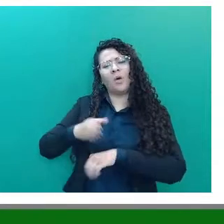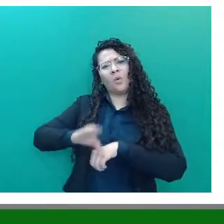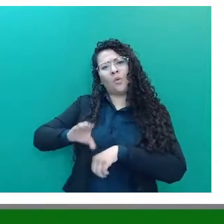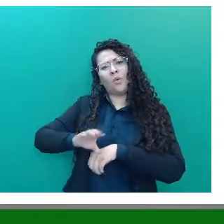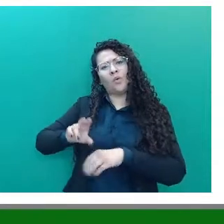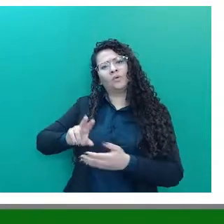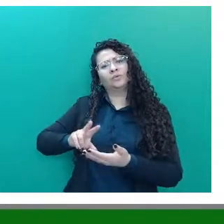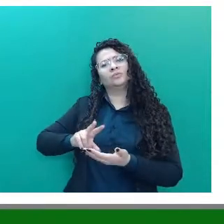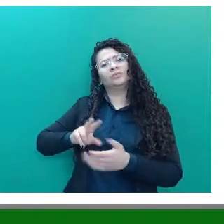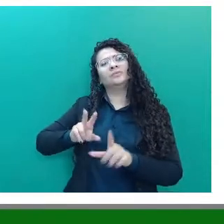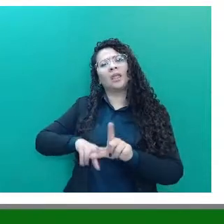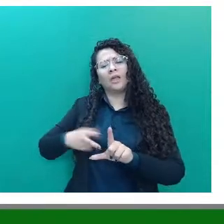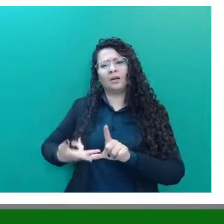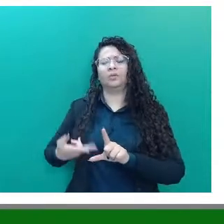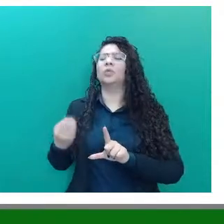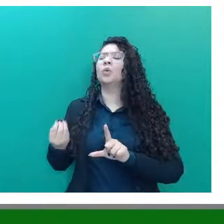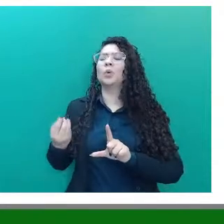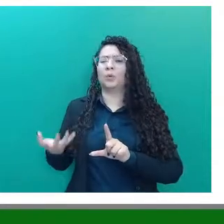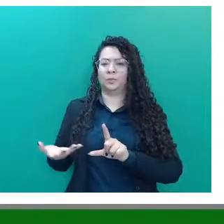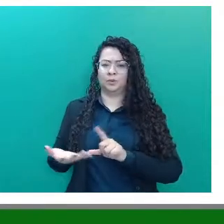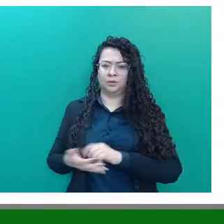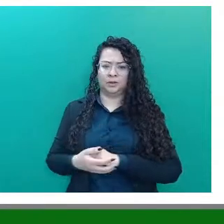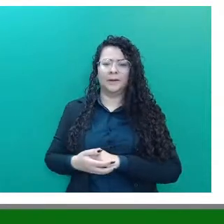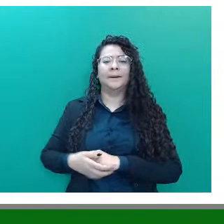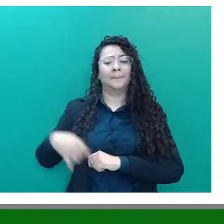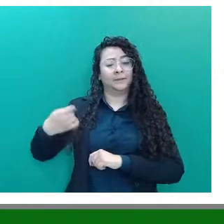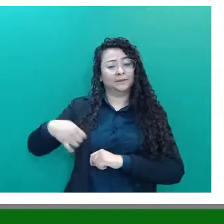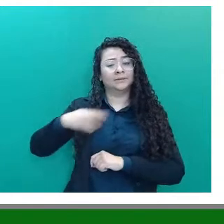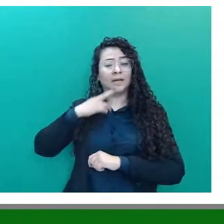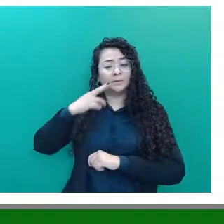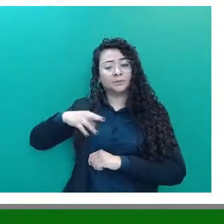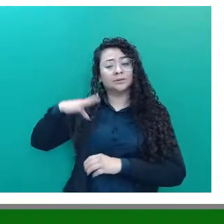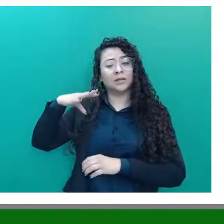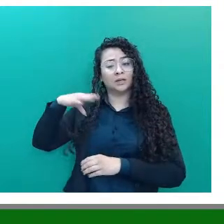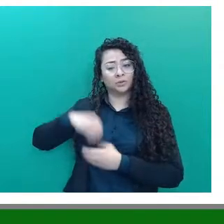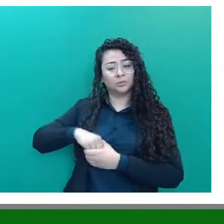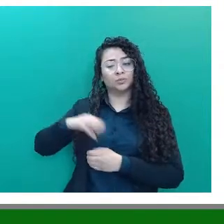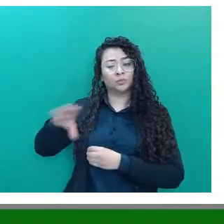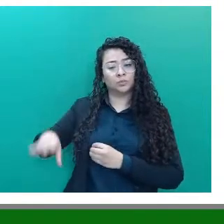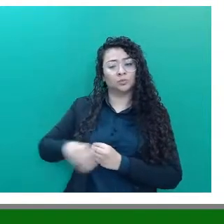aberto, tem uma questão aqui para ser respondida dentro da própria tese. Tá?